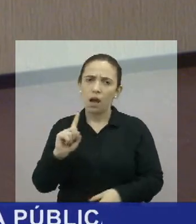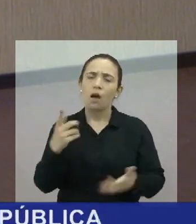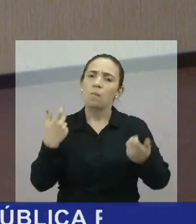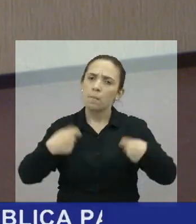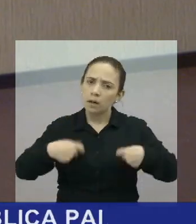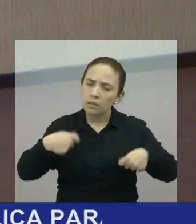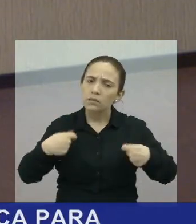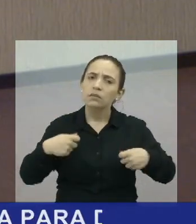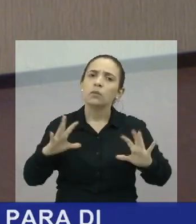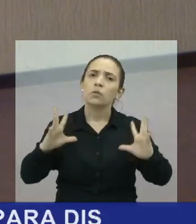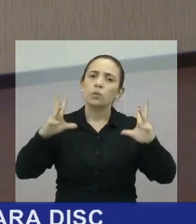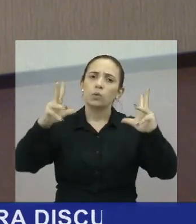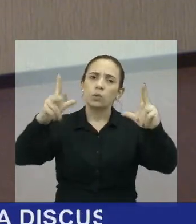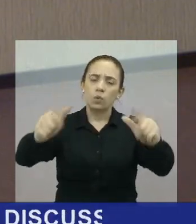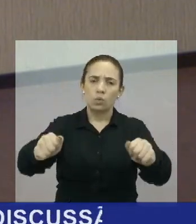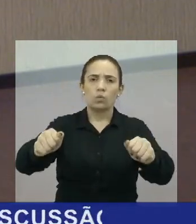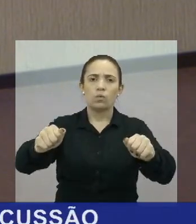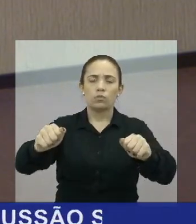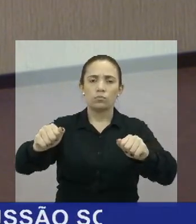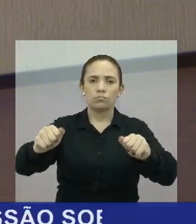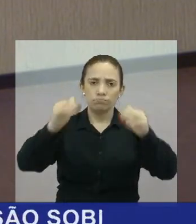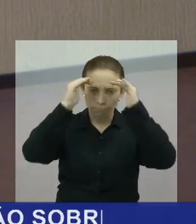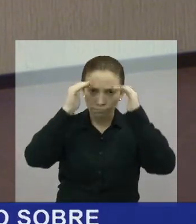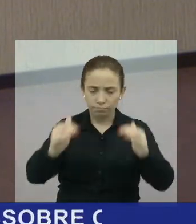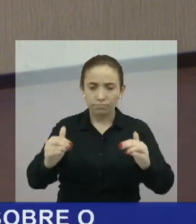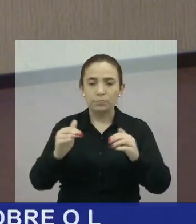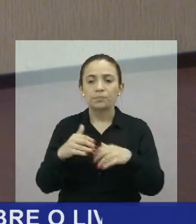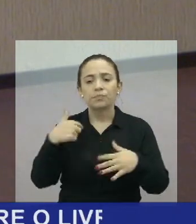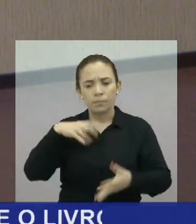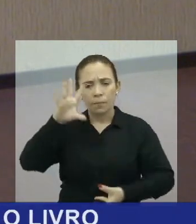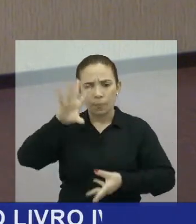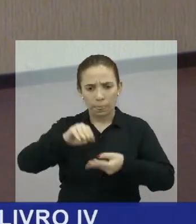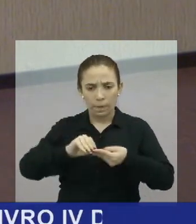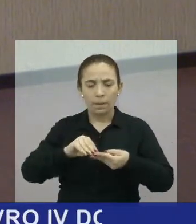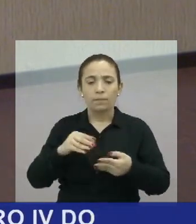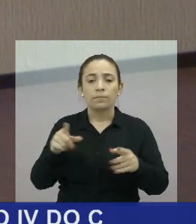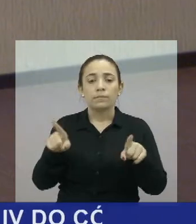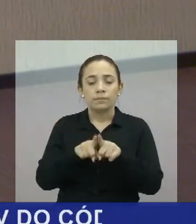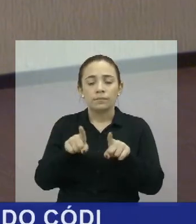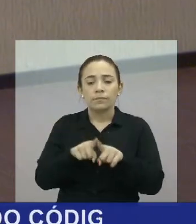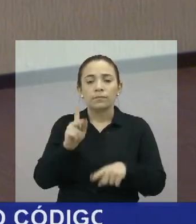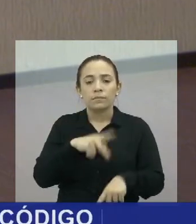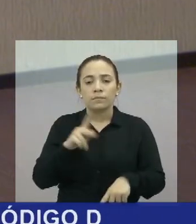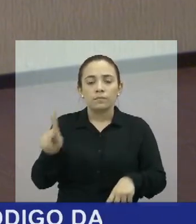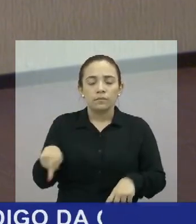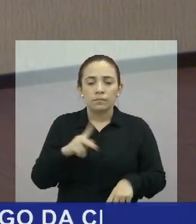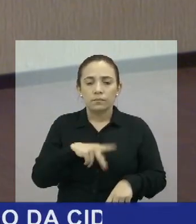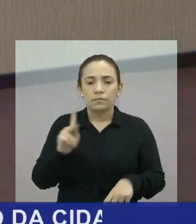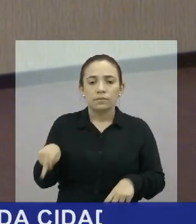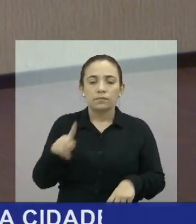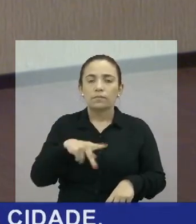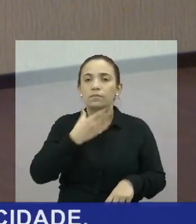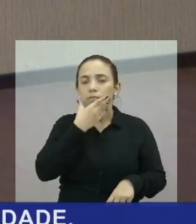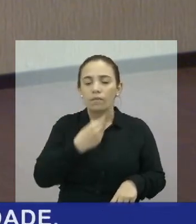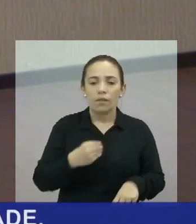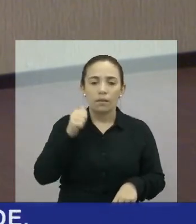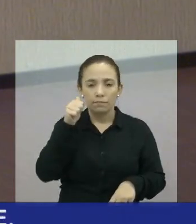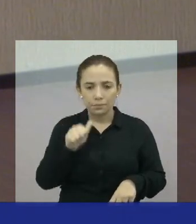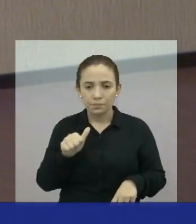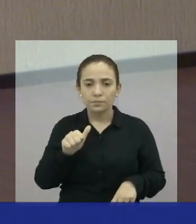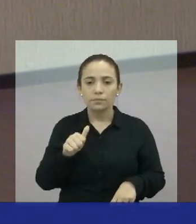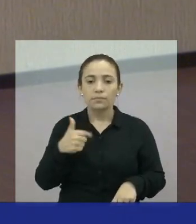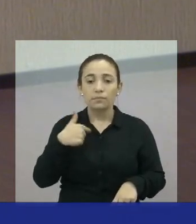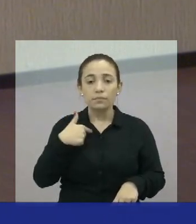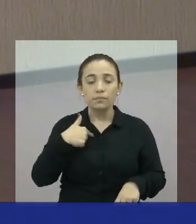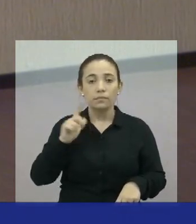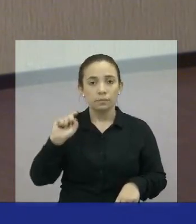Eu defendo para todos. Eu estava finalizando aqui, já eu vejo as professoras e professores. Meus pais